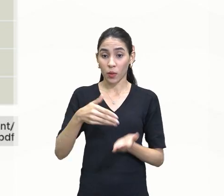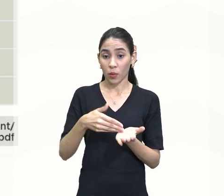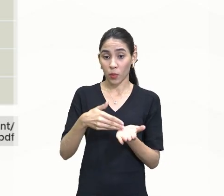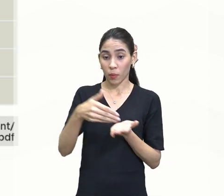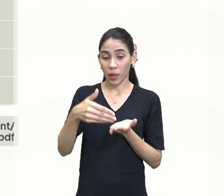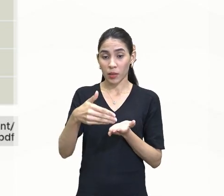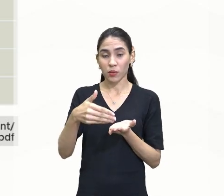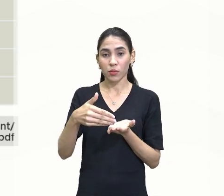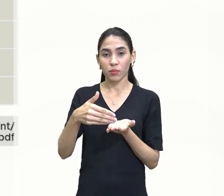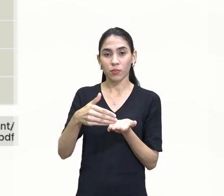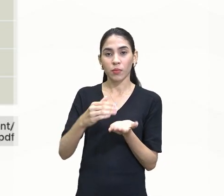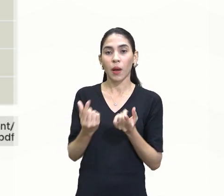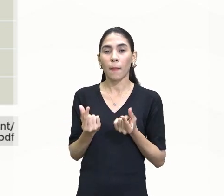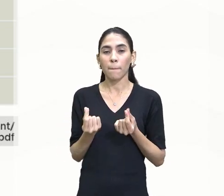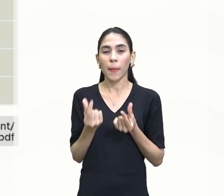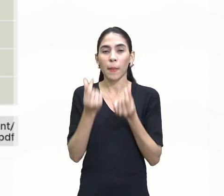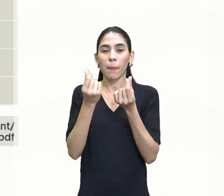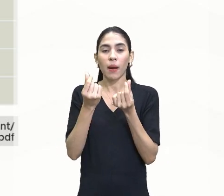inicial foi quanto? 1.000.